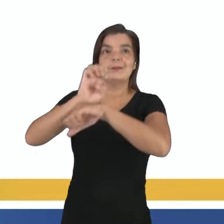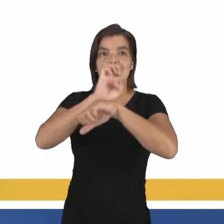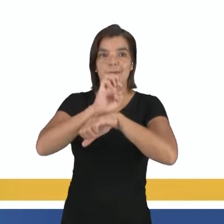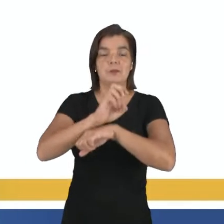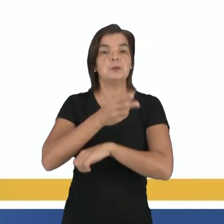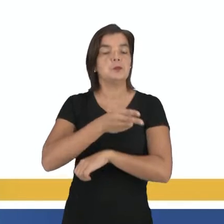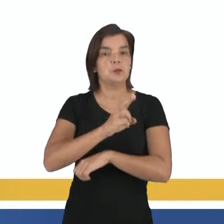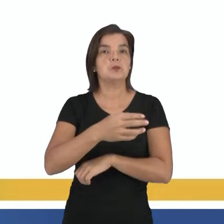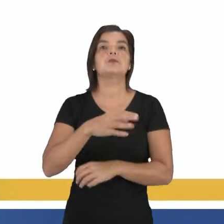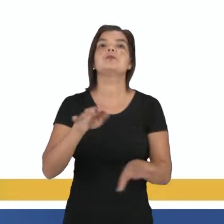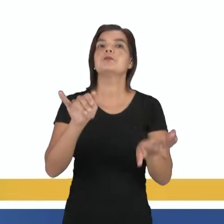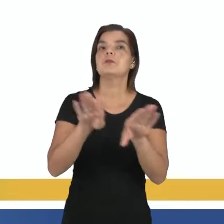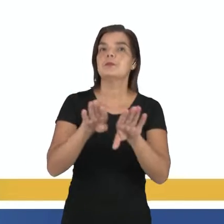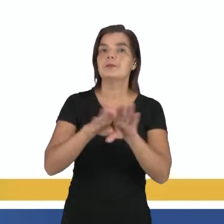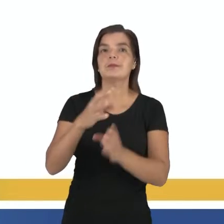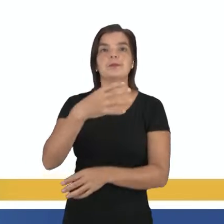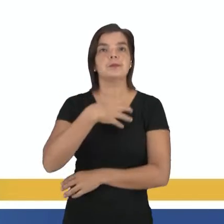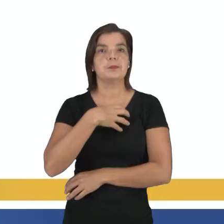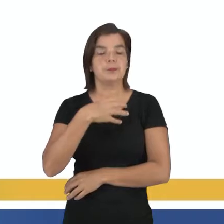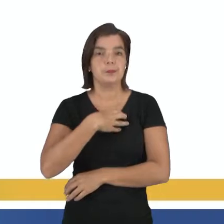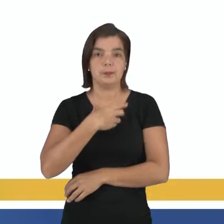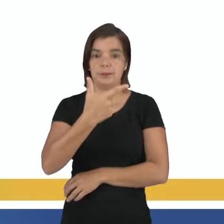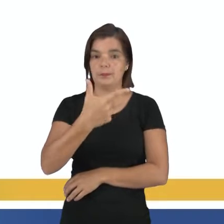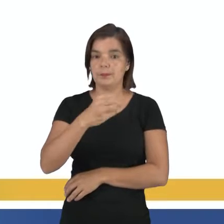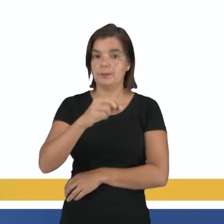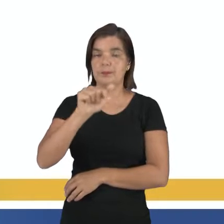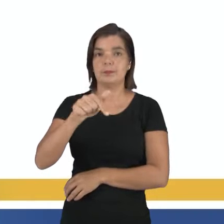estável nos demais. Bahia,